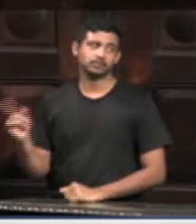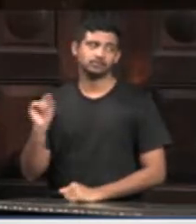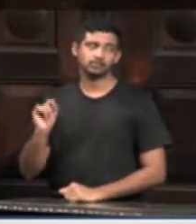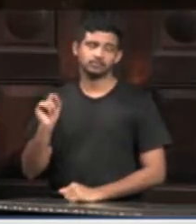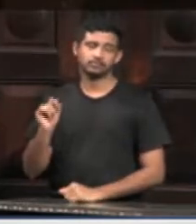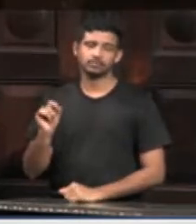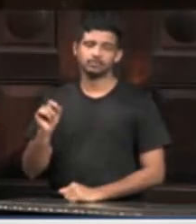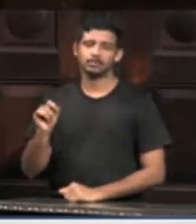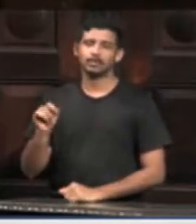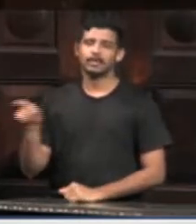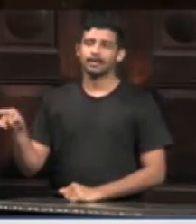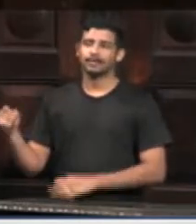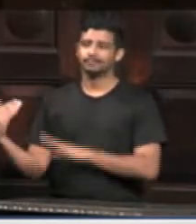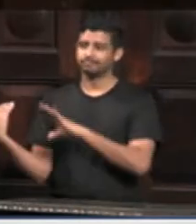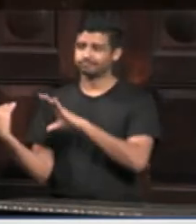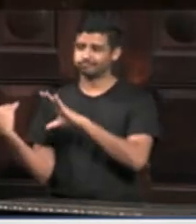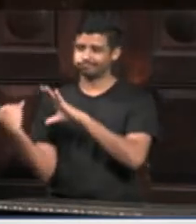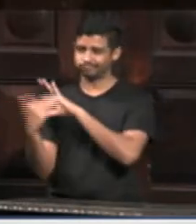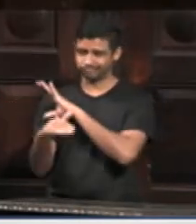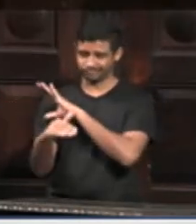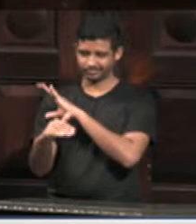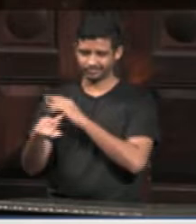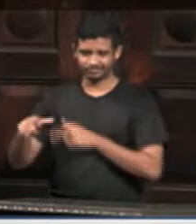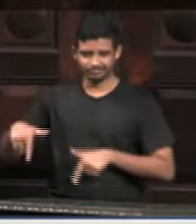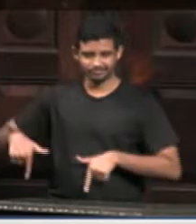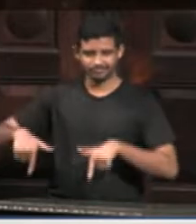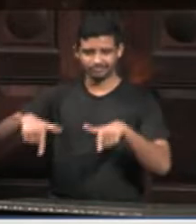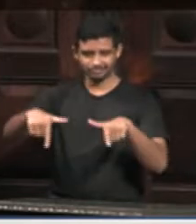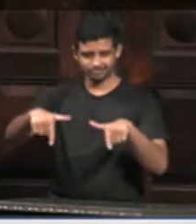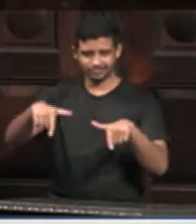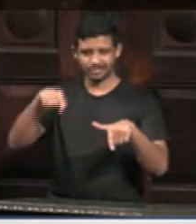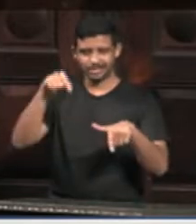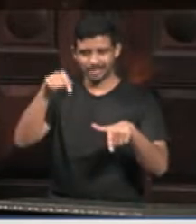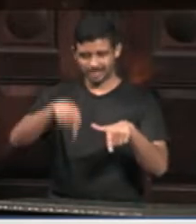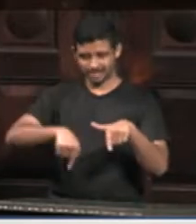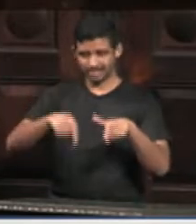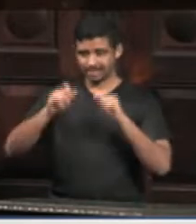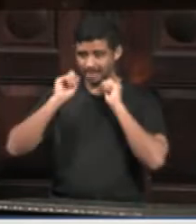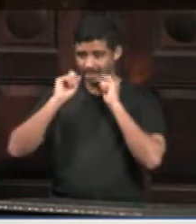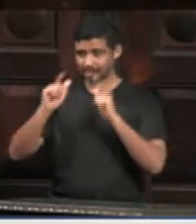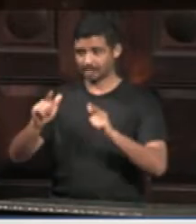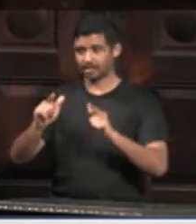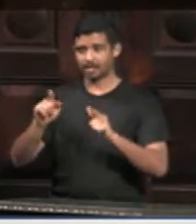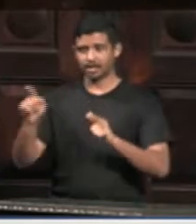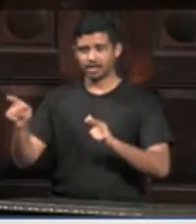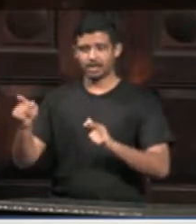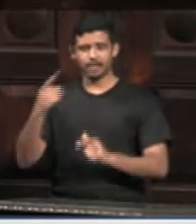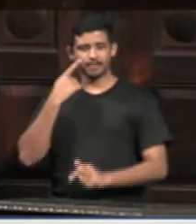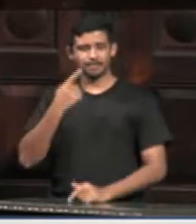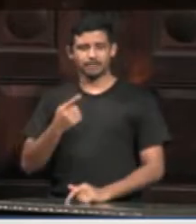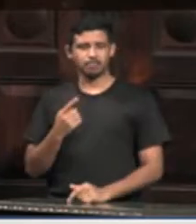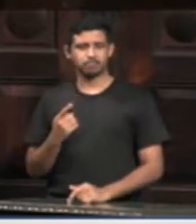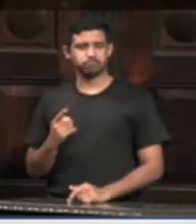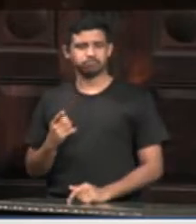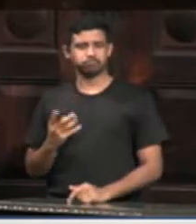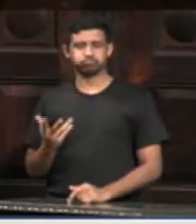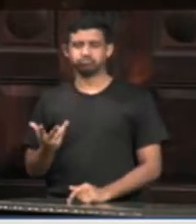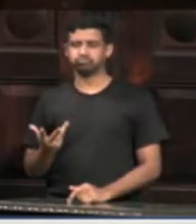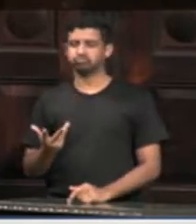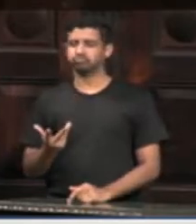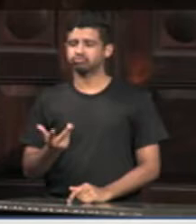que encaminhou a mensagem relativa ao plano para esta casa, subordinou a recuperação